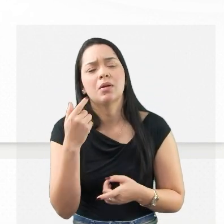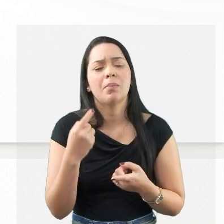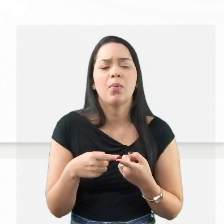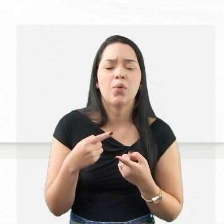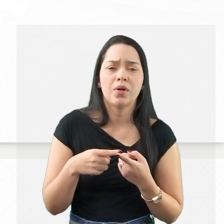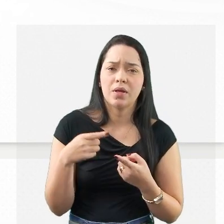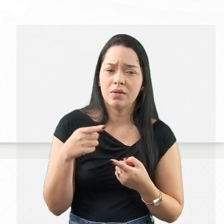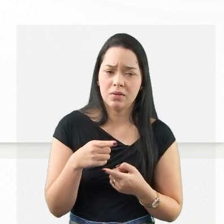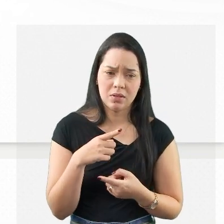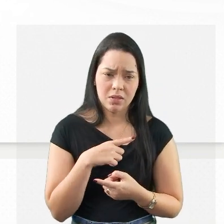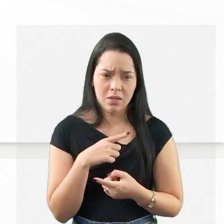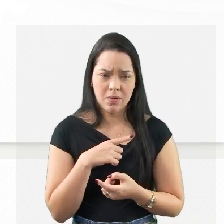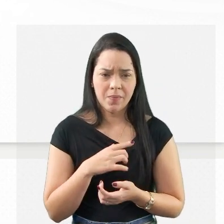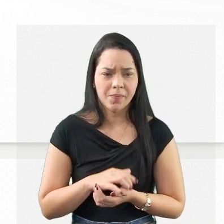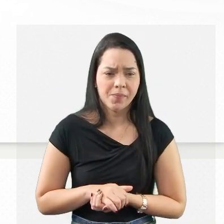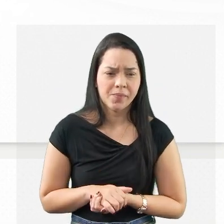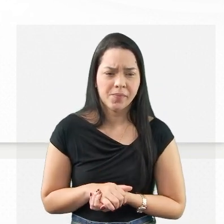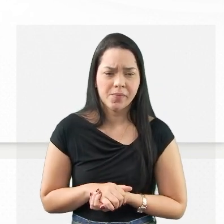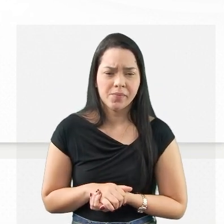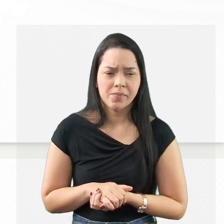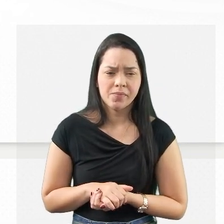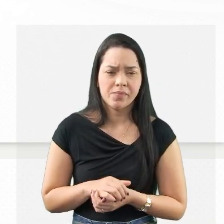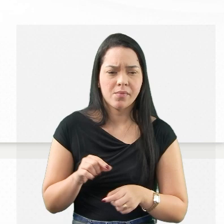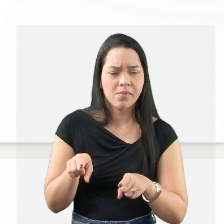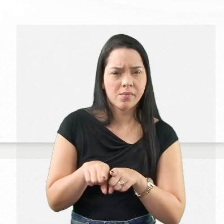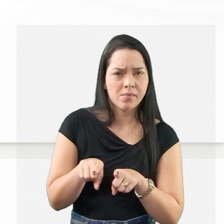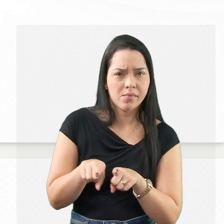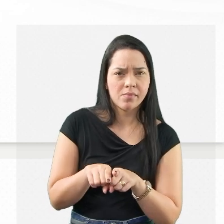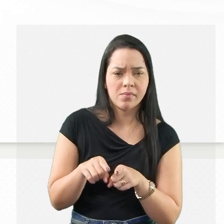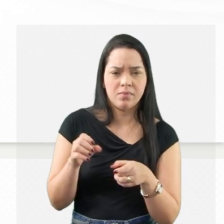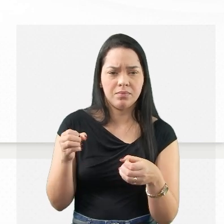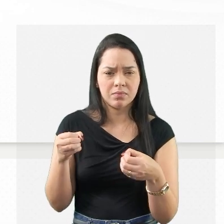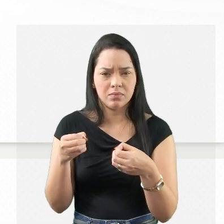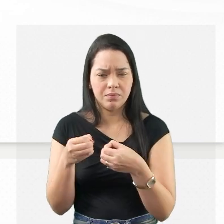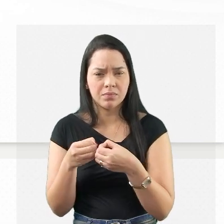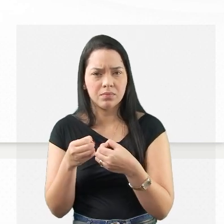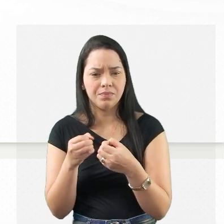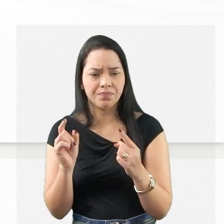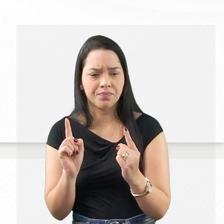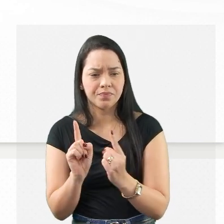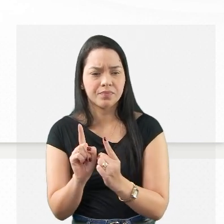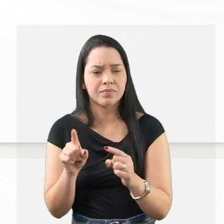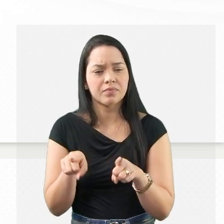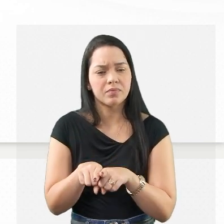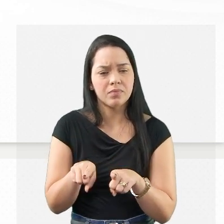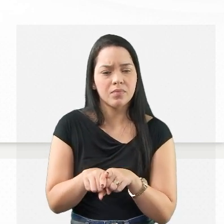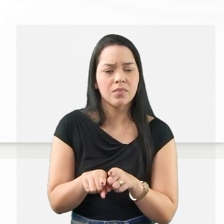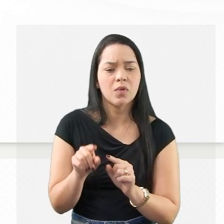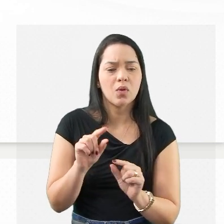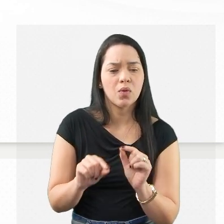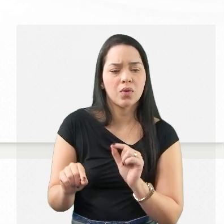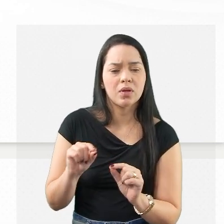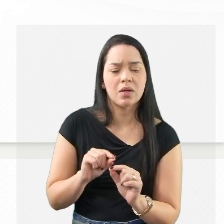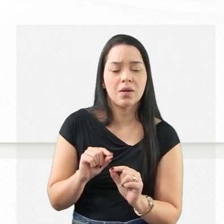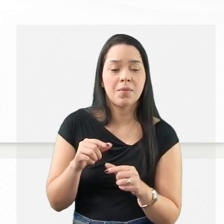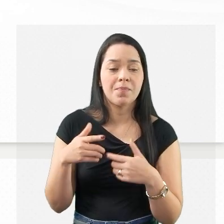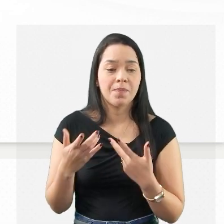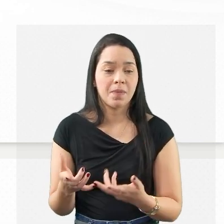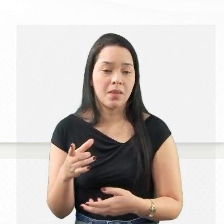ele retrata dessa forma? Então, a gente percebe uma proximidade entre a temática, o conteúdo, isso